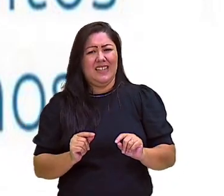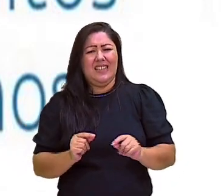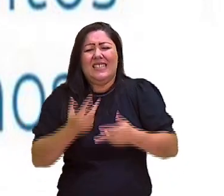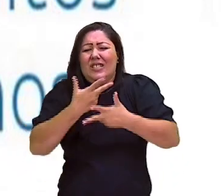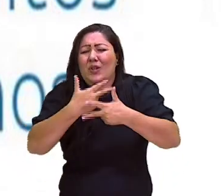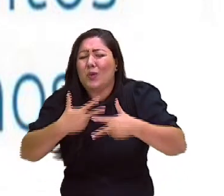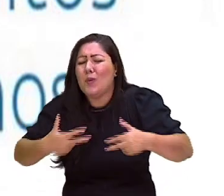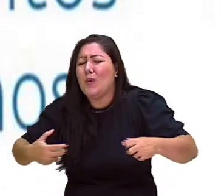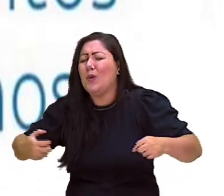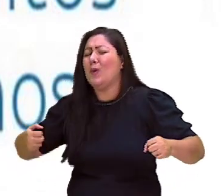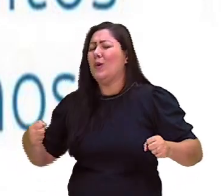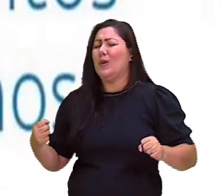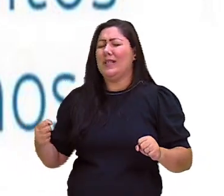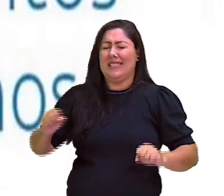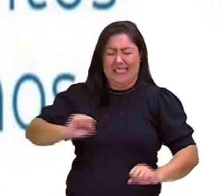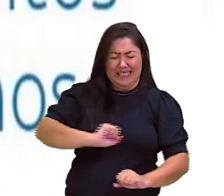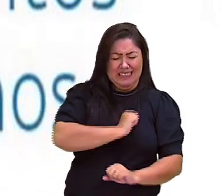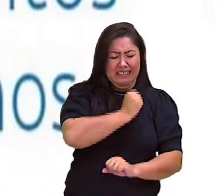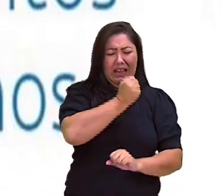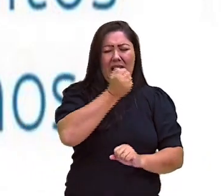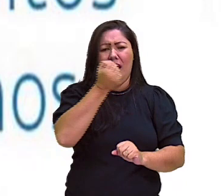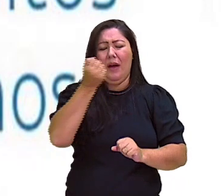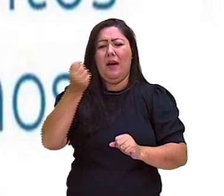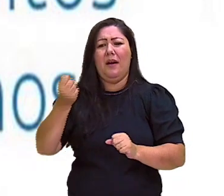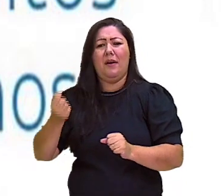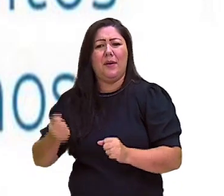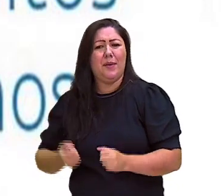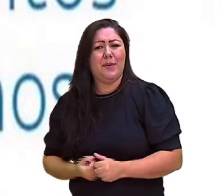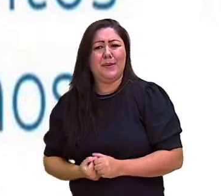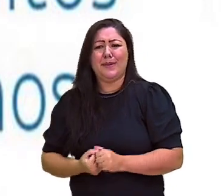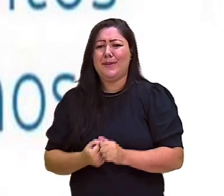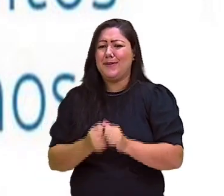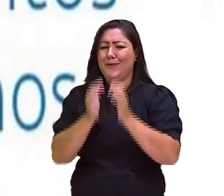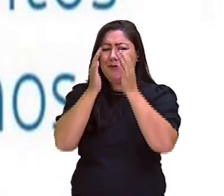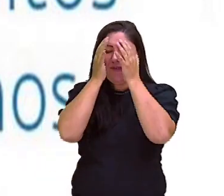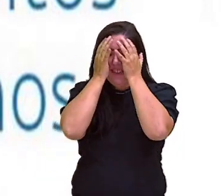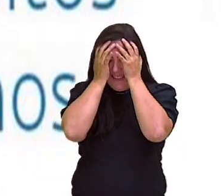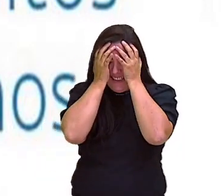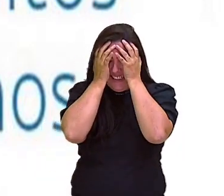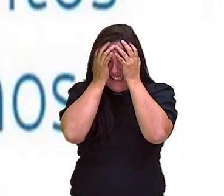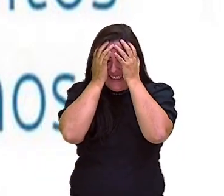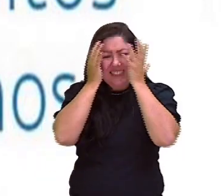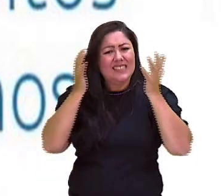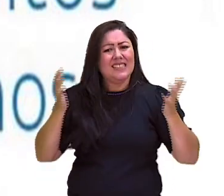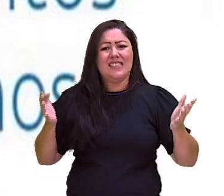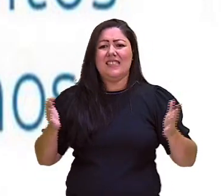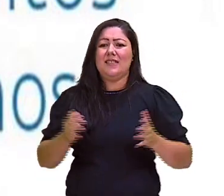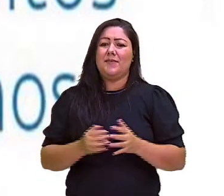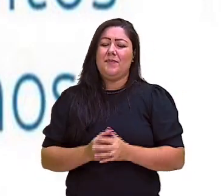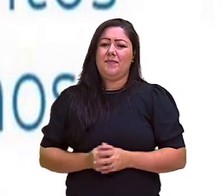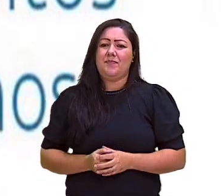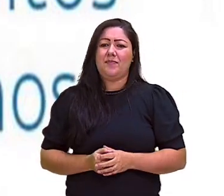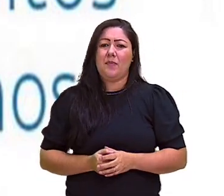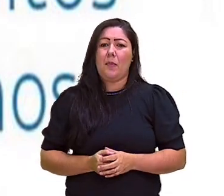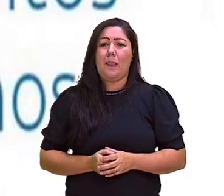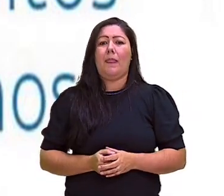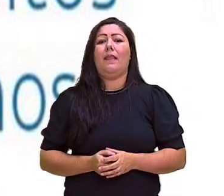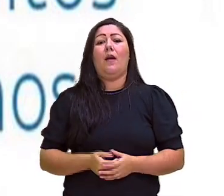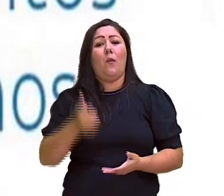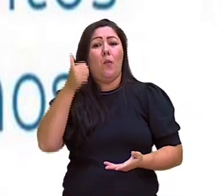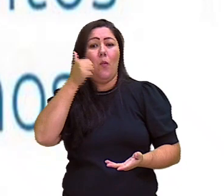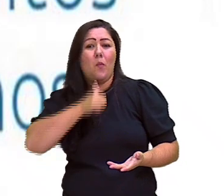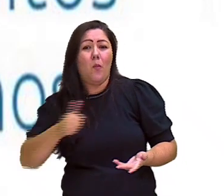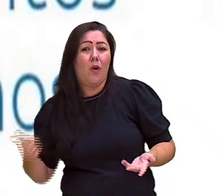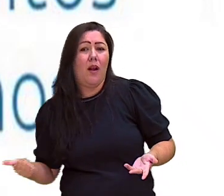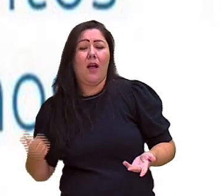passado, que ultrajaram a consciência da humanidade e que o advento de um mundo em que